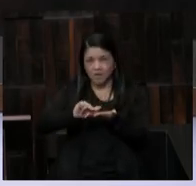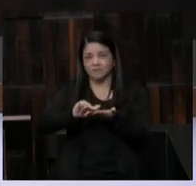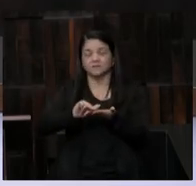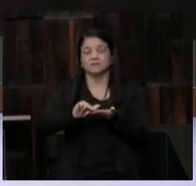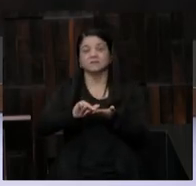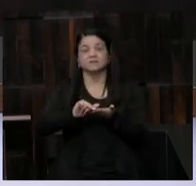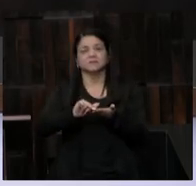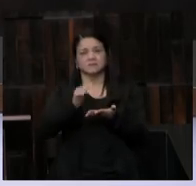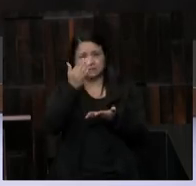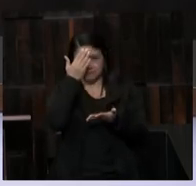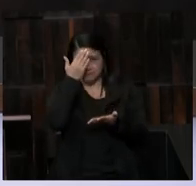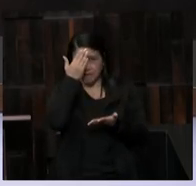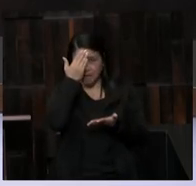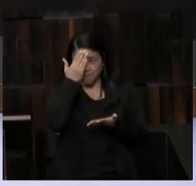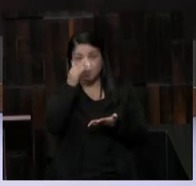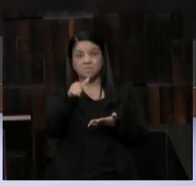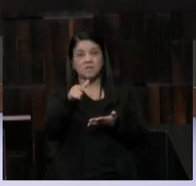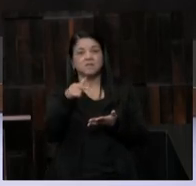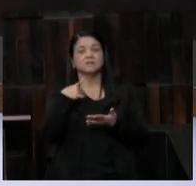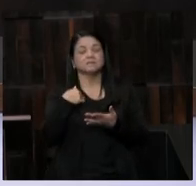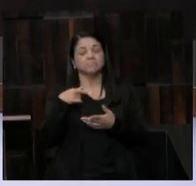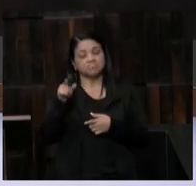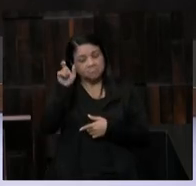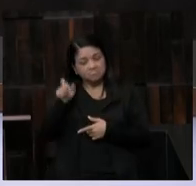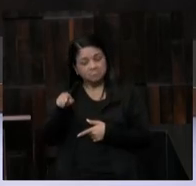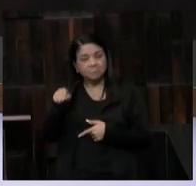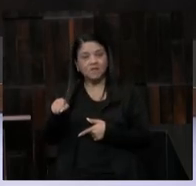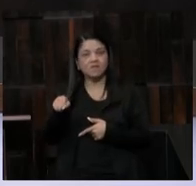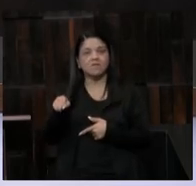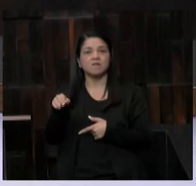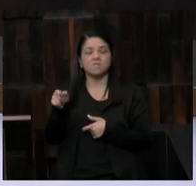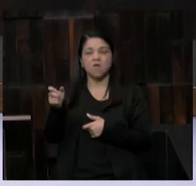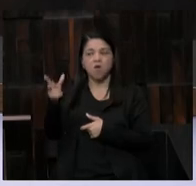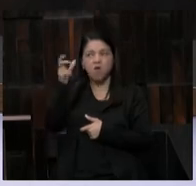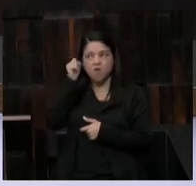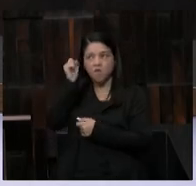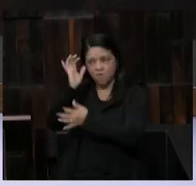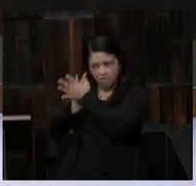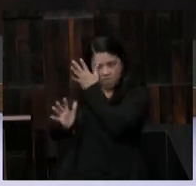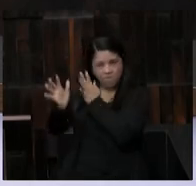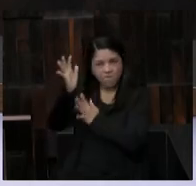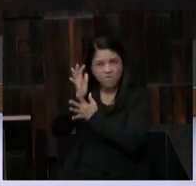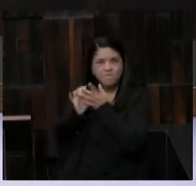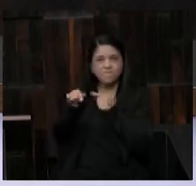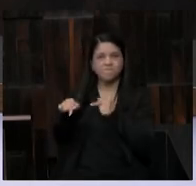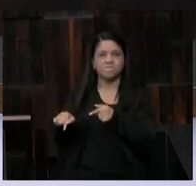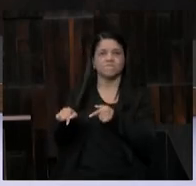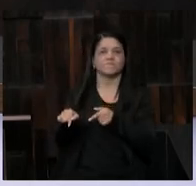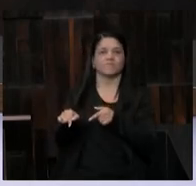ocupações, mas ela fez questão em ouvi-la nesse momento e